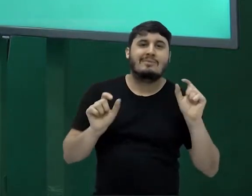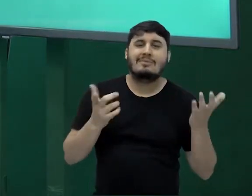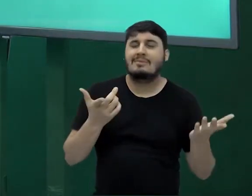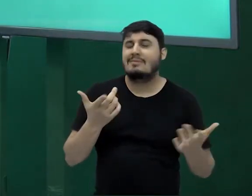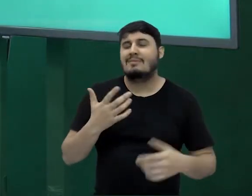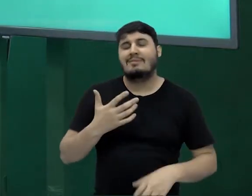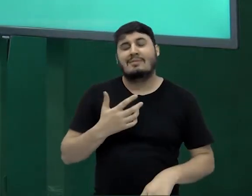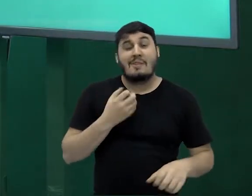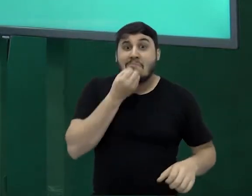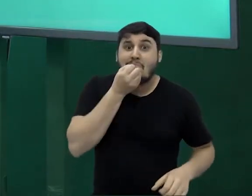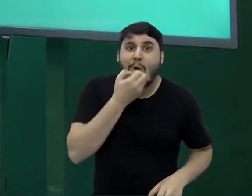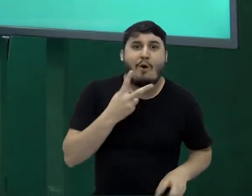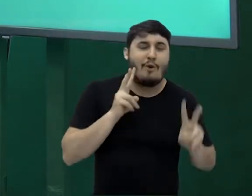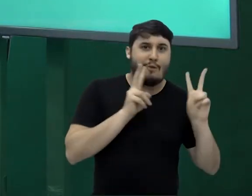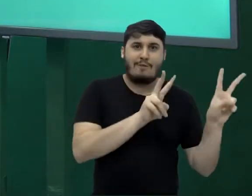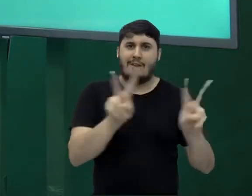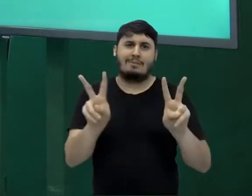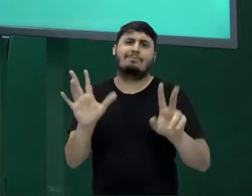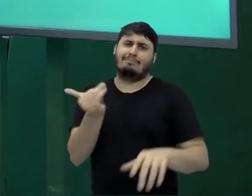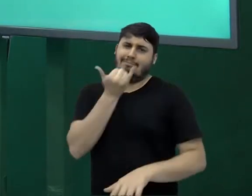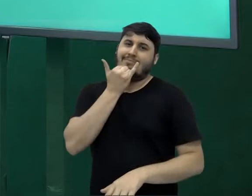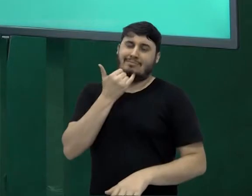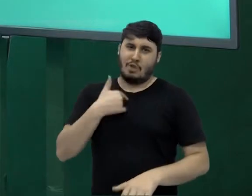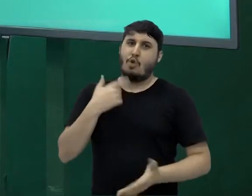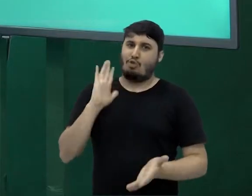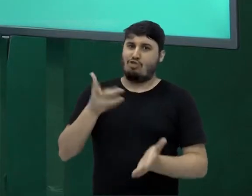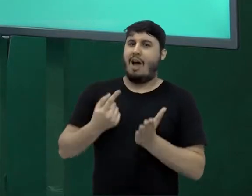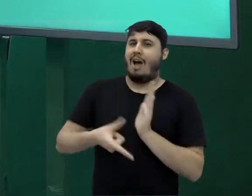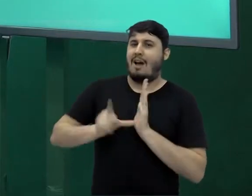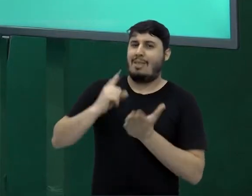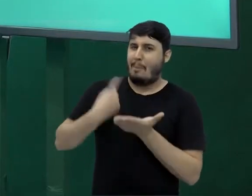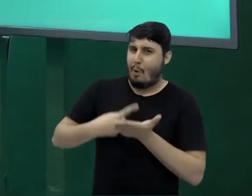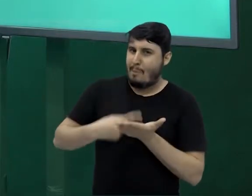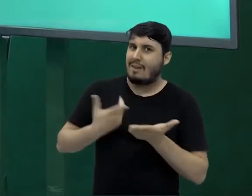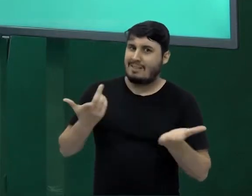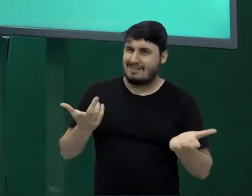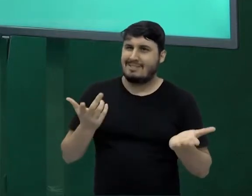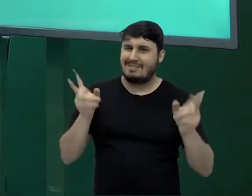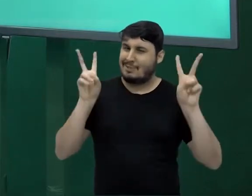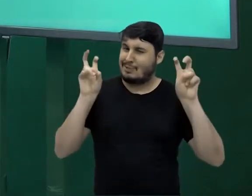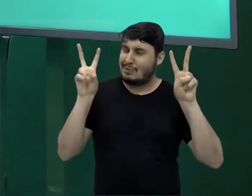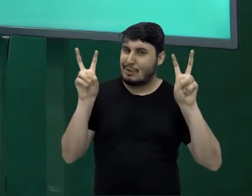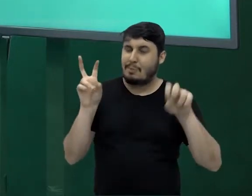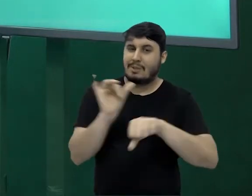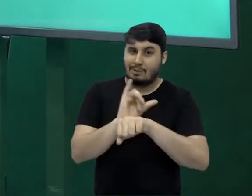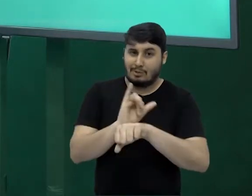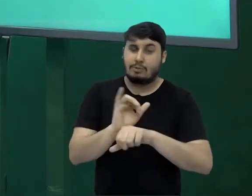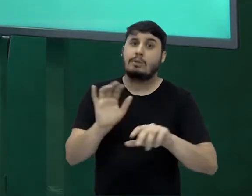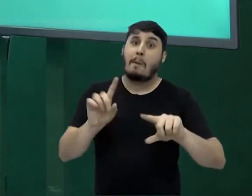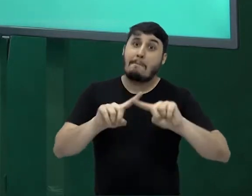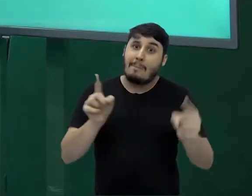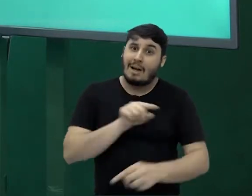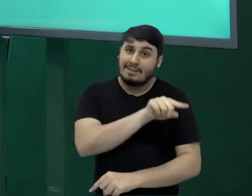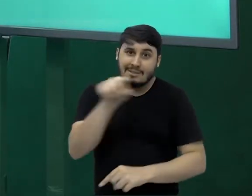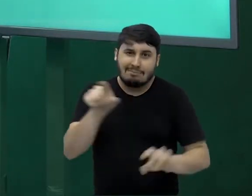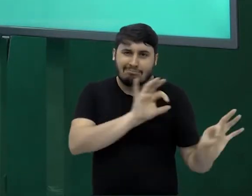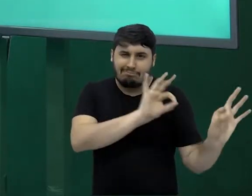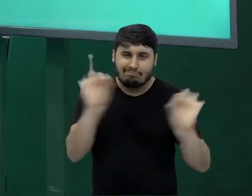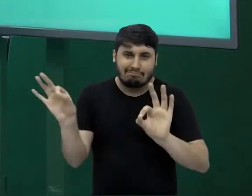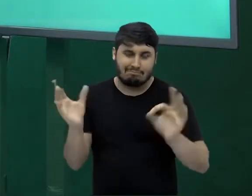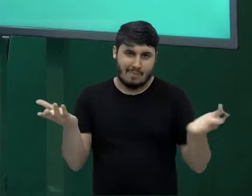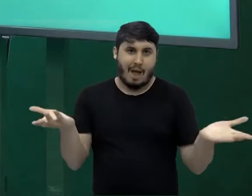bom vê-las novamente. Não, foi mal, galera, eu prometi ao meu filho que ia fazer isso. Ó, a todos vocês que assistem, que estão assistindo